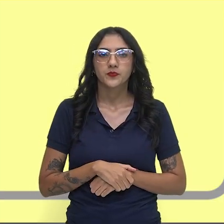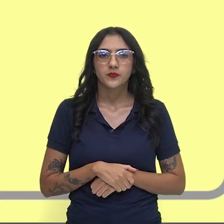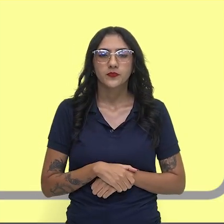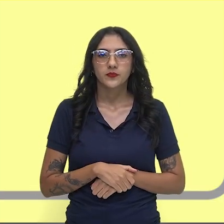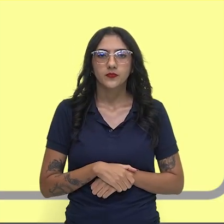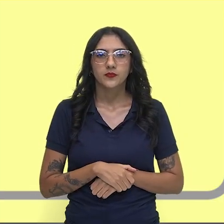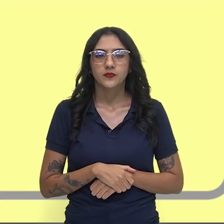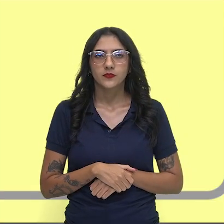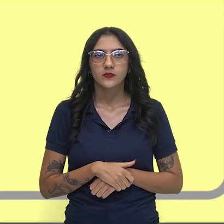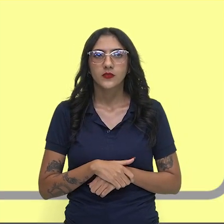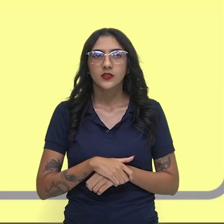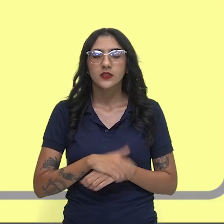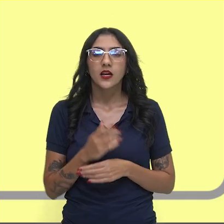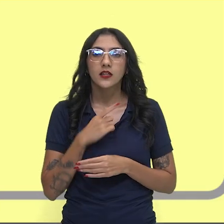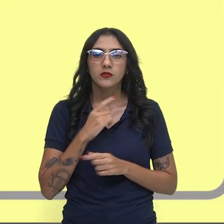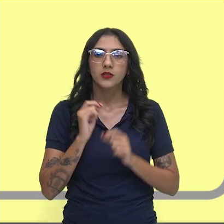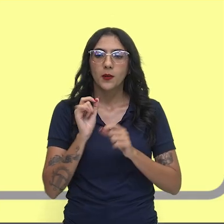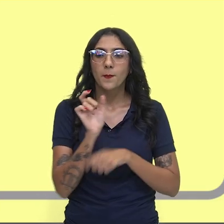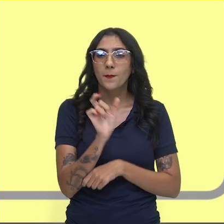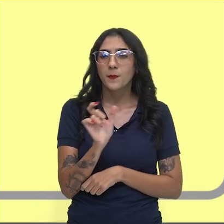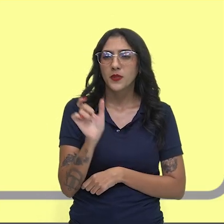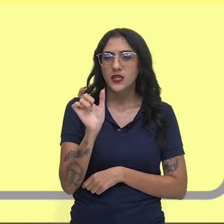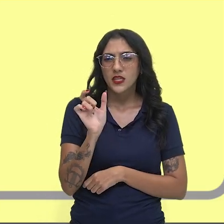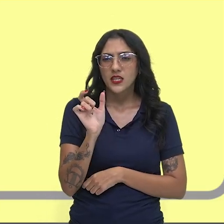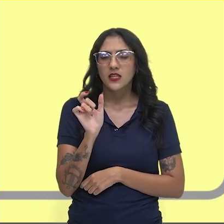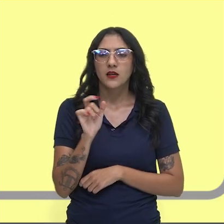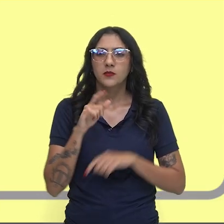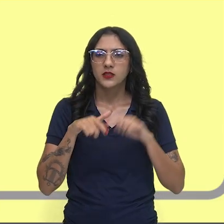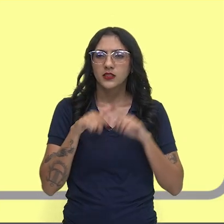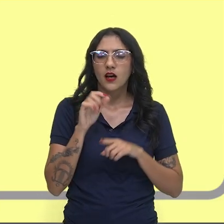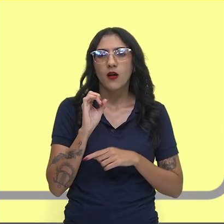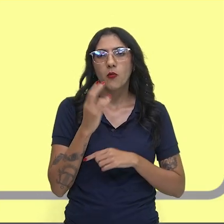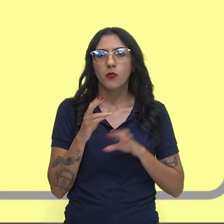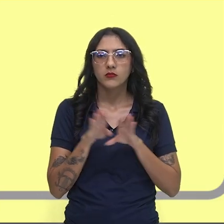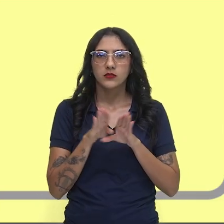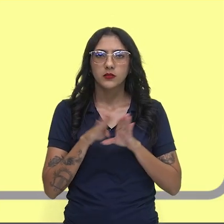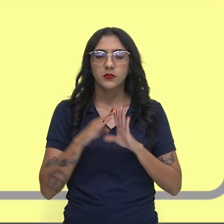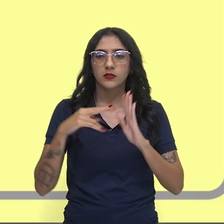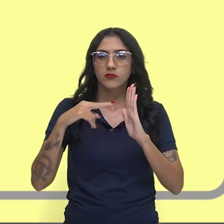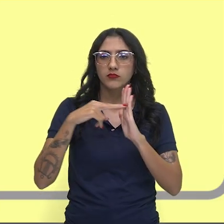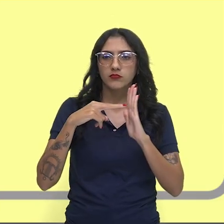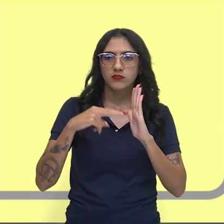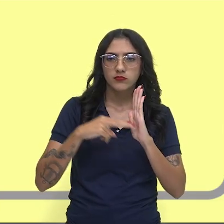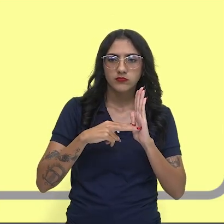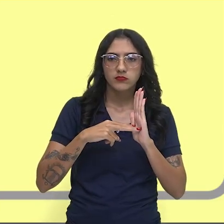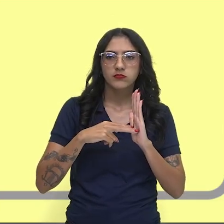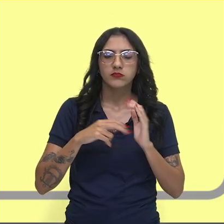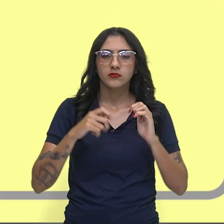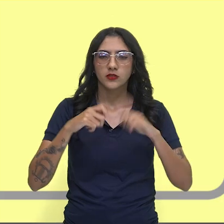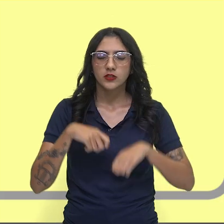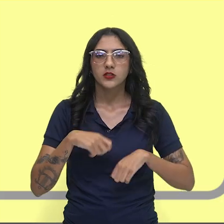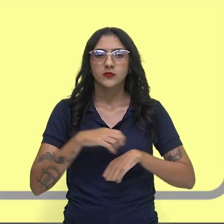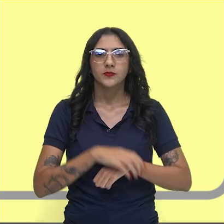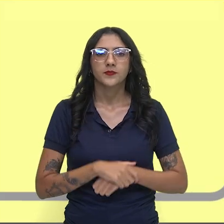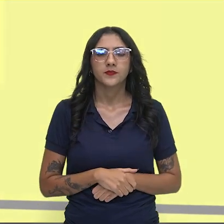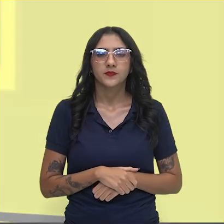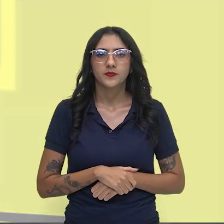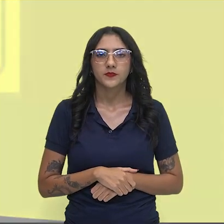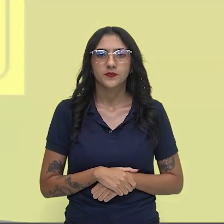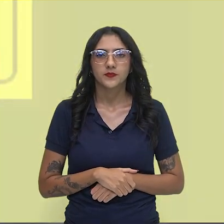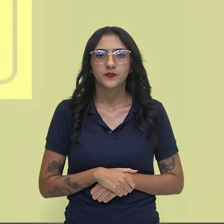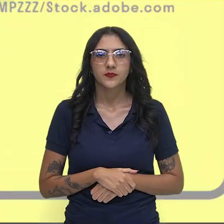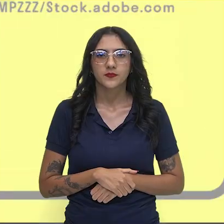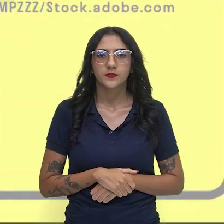de energia, que é a pilha, o gerador, a tomada da rede elétrica. Aí você